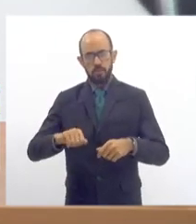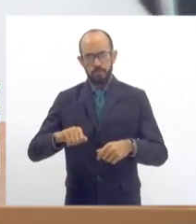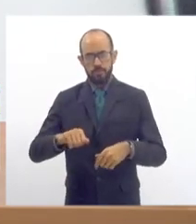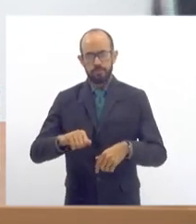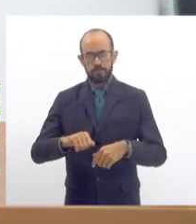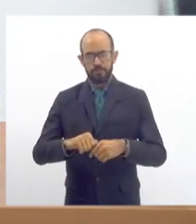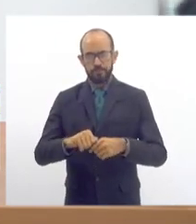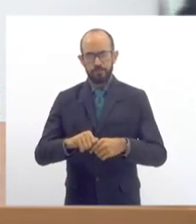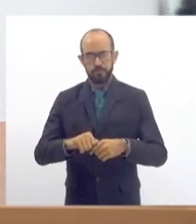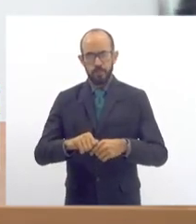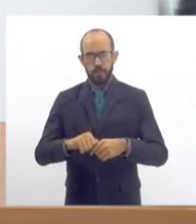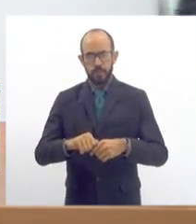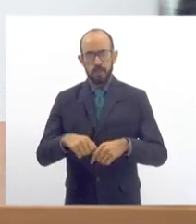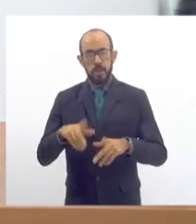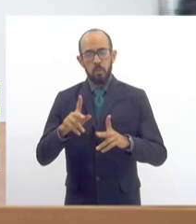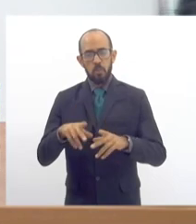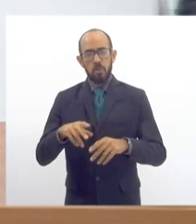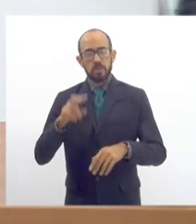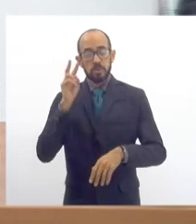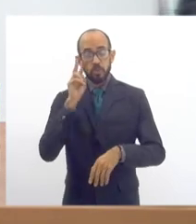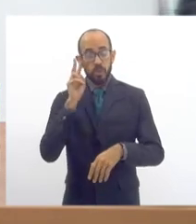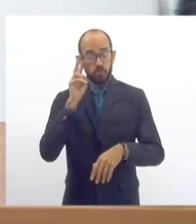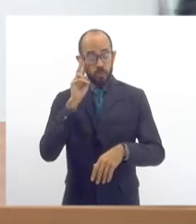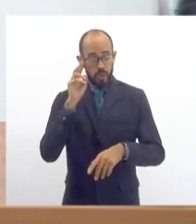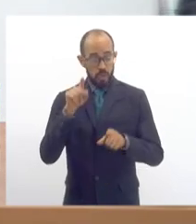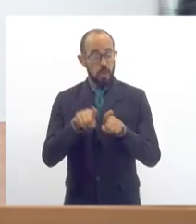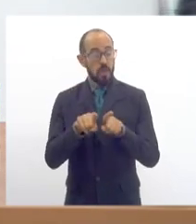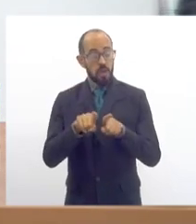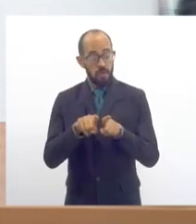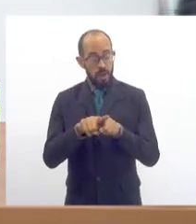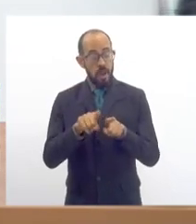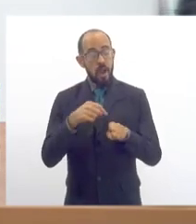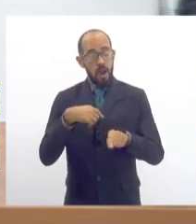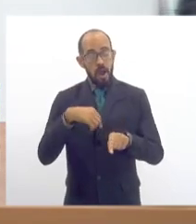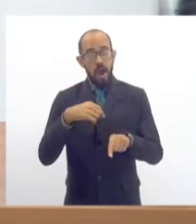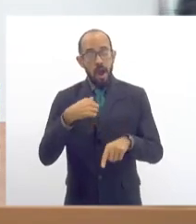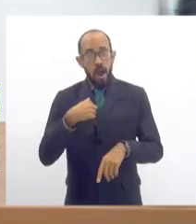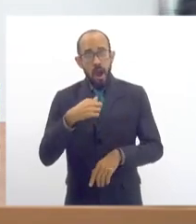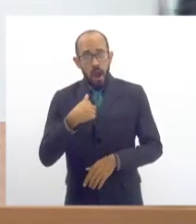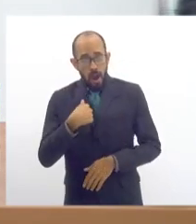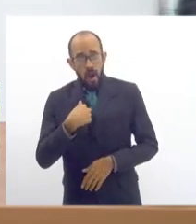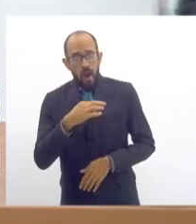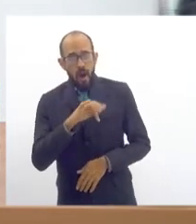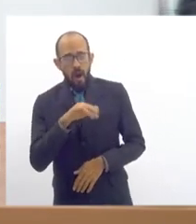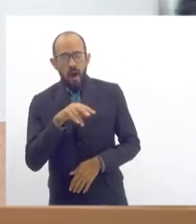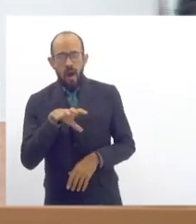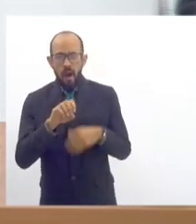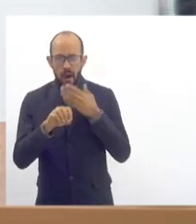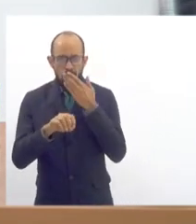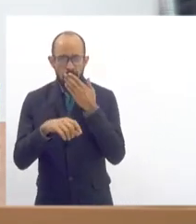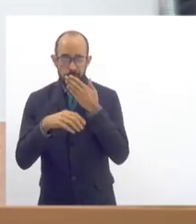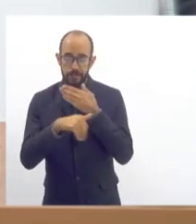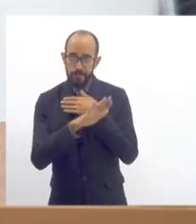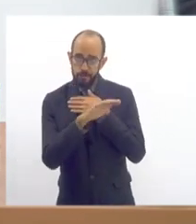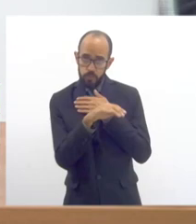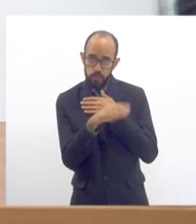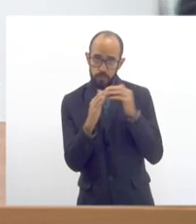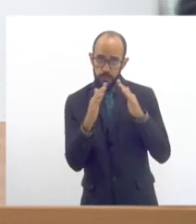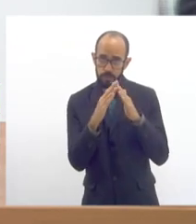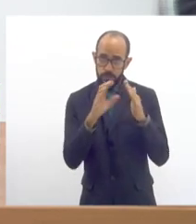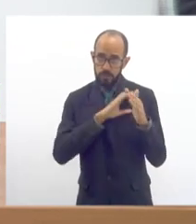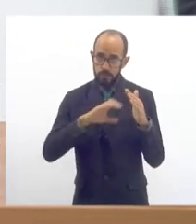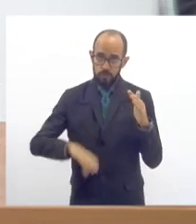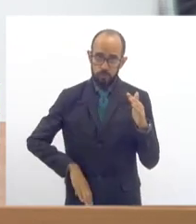Na segunda-feira, como o Flávio mencionou, nós estivemos na Casa Civil, Flávio e eu, até para tratar da pauta de uma outra categoria, que são